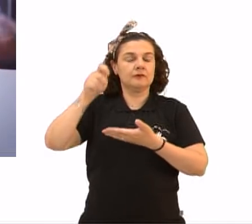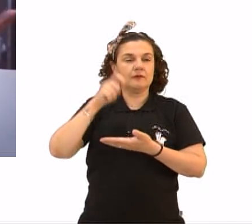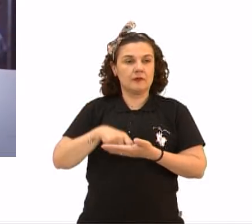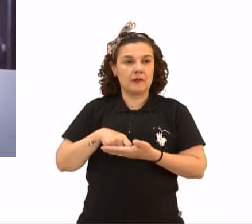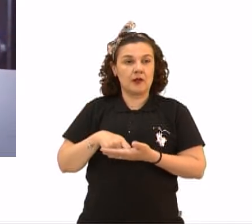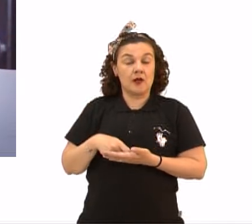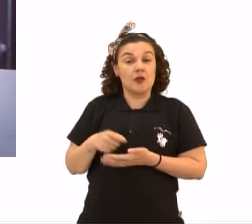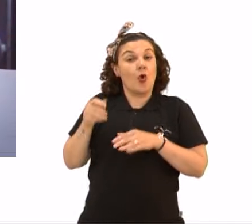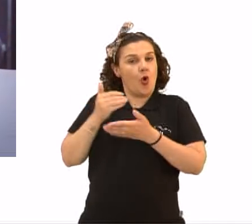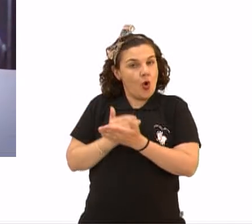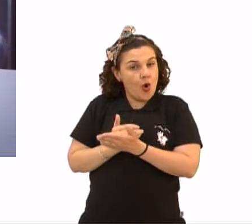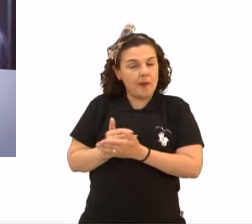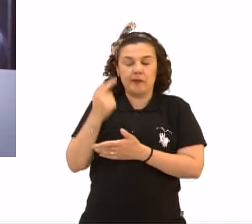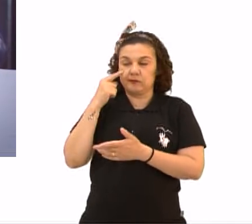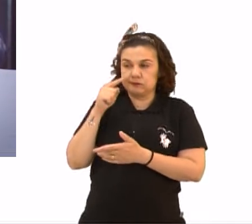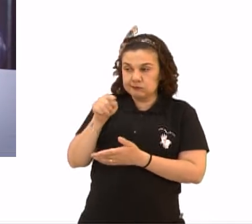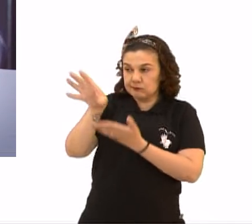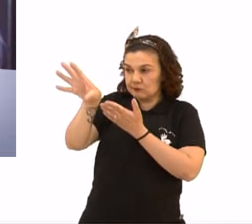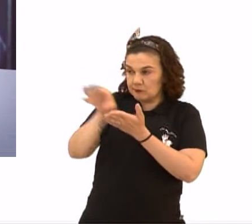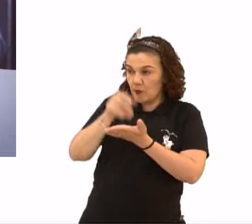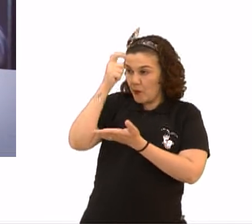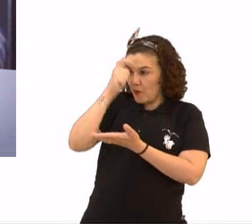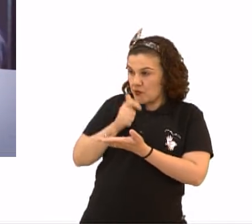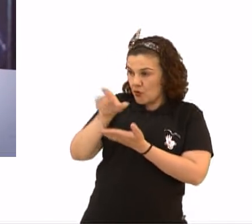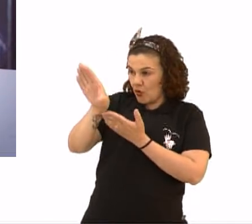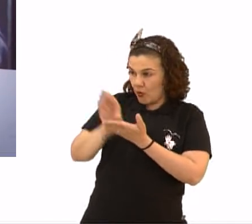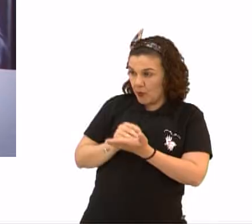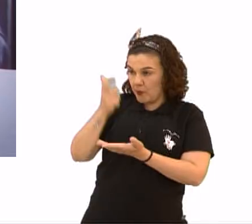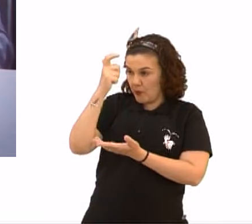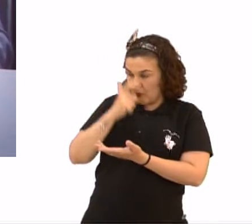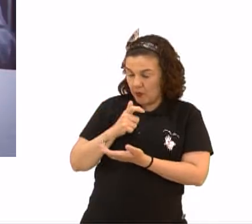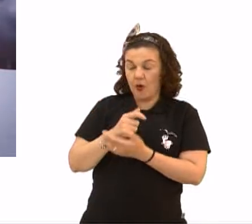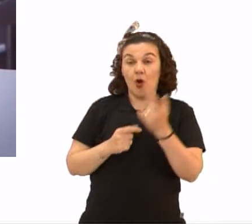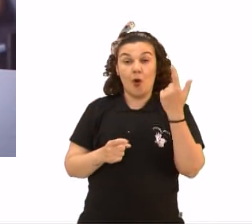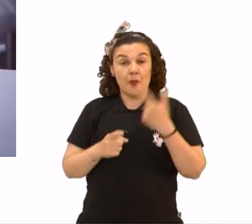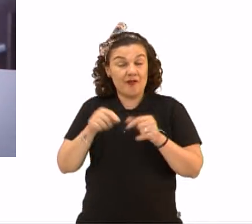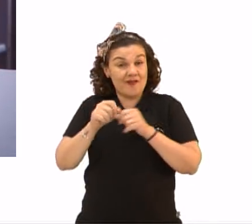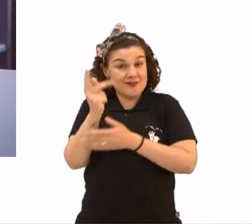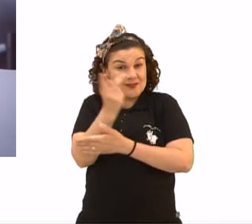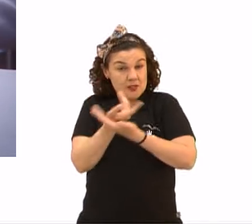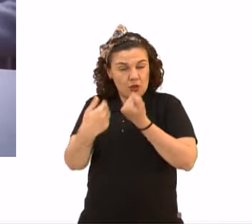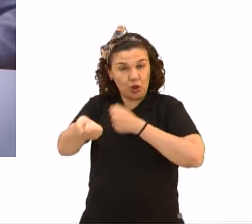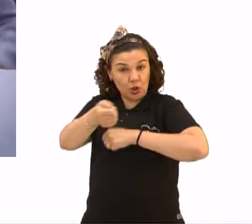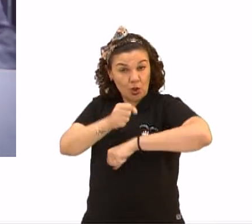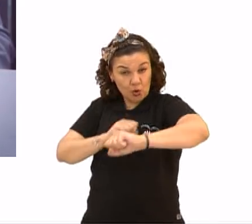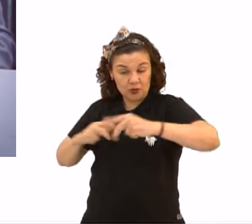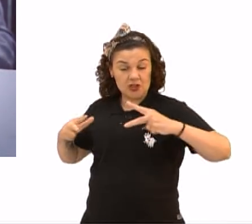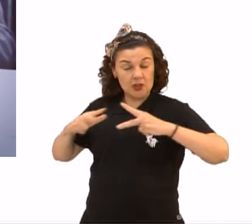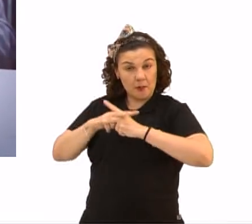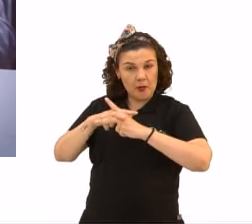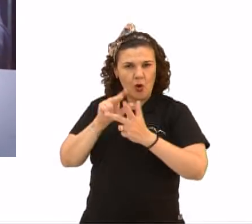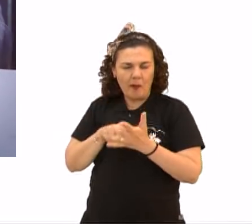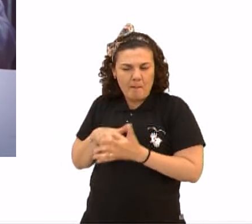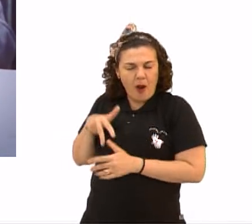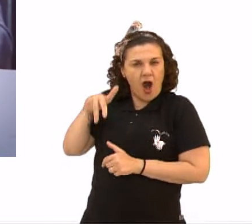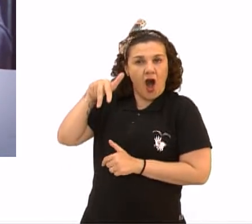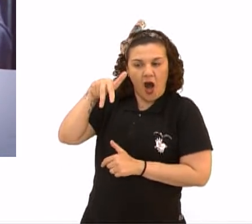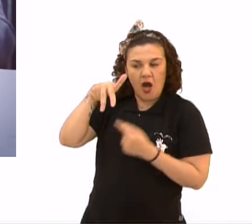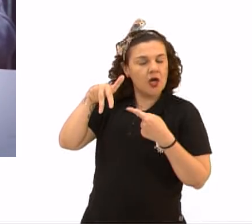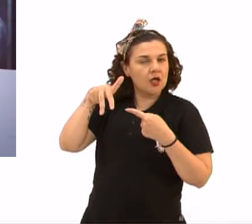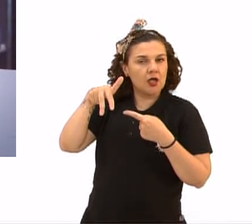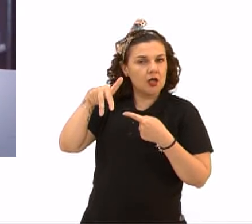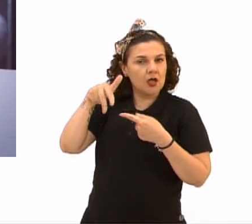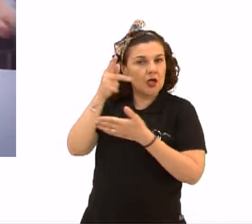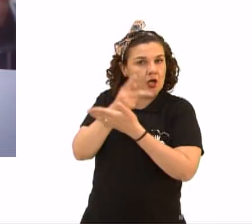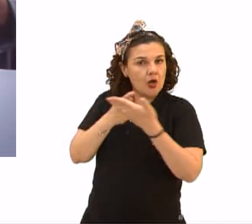de pessoas de verdade, assim, sabe? Sim. Porque na hora que você vai fazer, por exemplo, uma luta, principalmente no quadrinho, uma luta, um personagem pulando, no